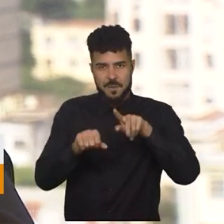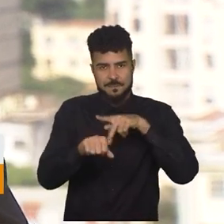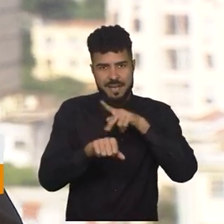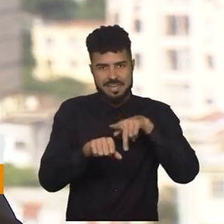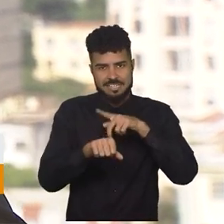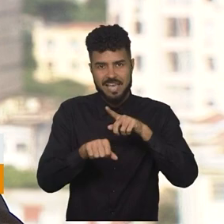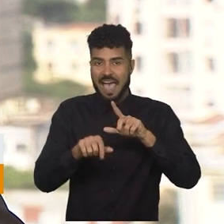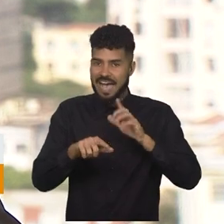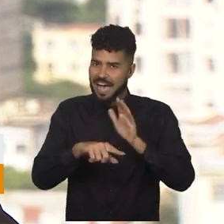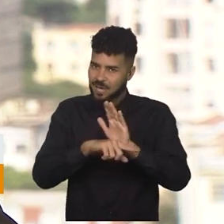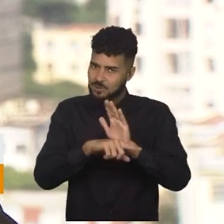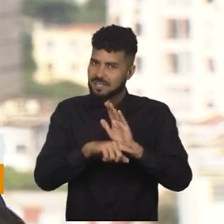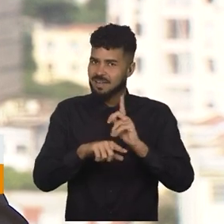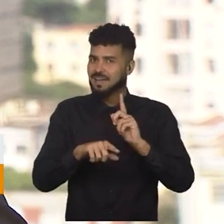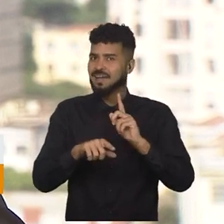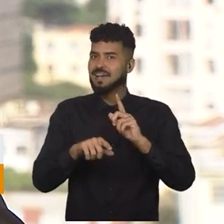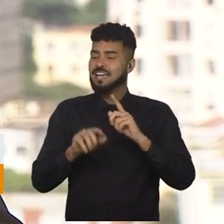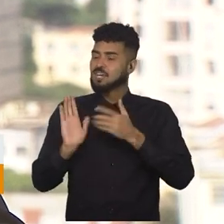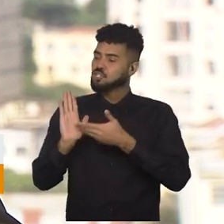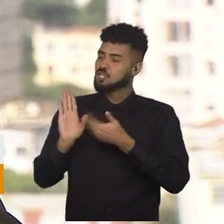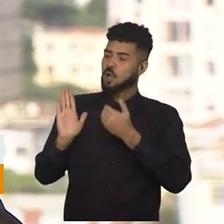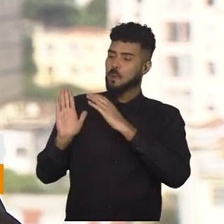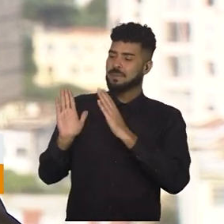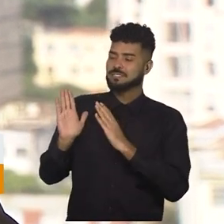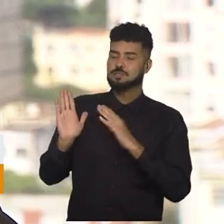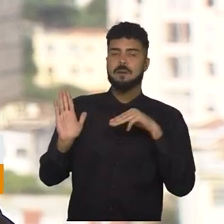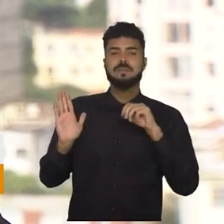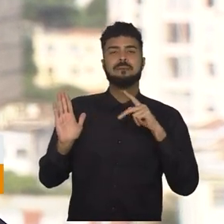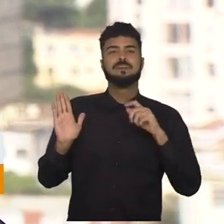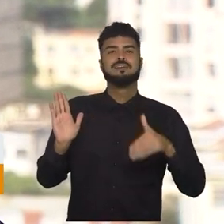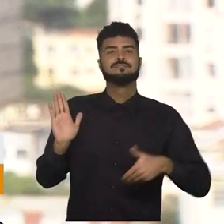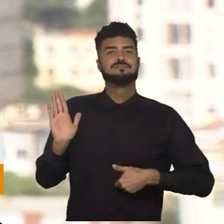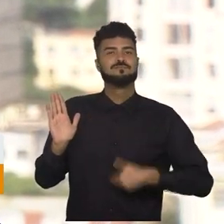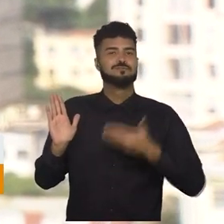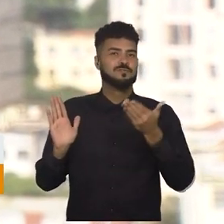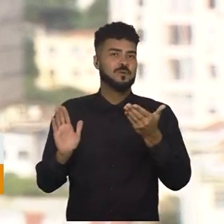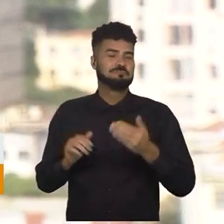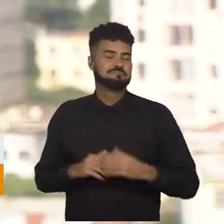país para, mais uma vez, ajudar a tirar o Brasil do mapa da fome.